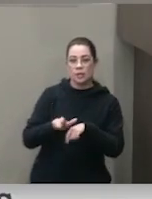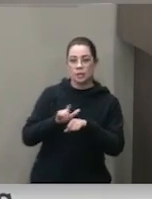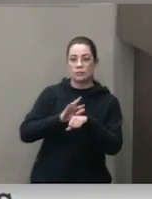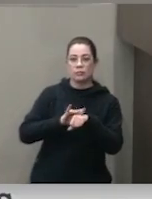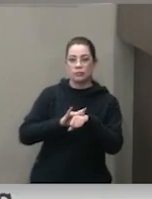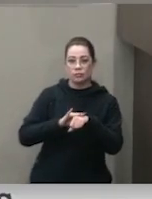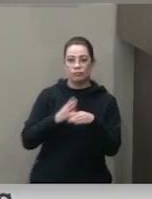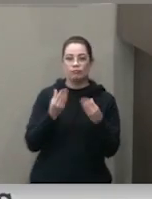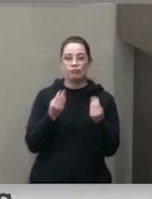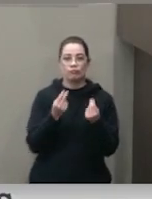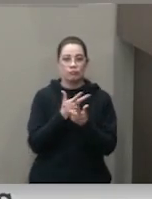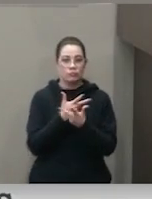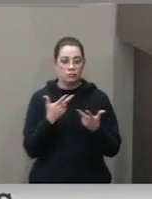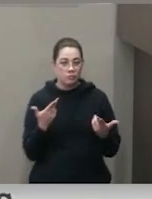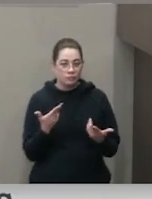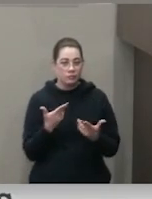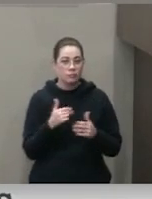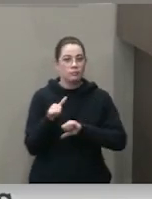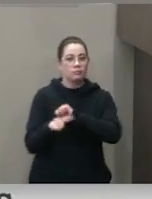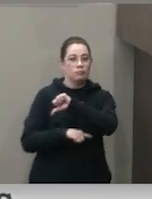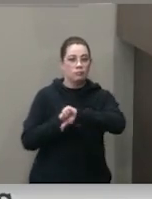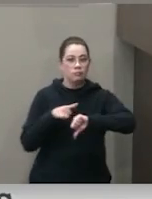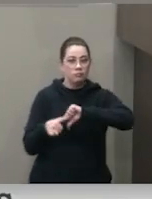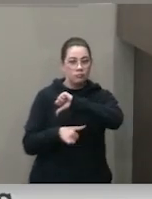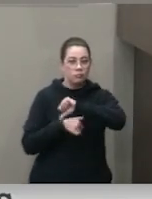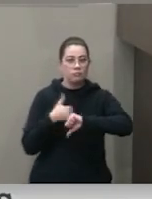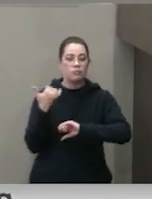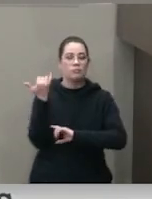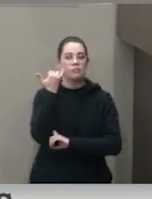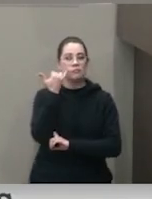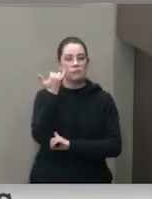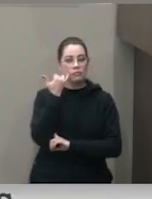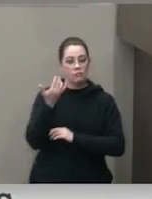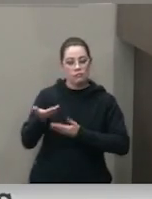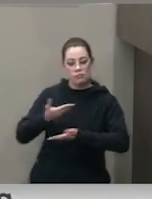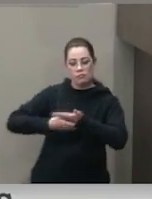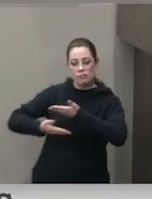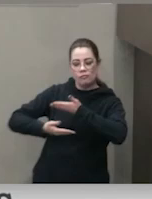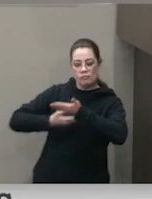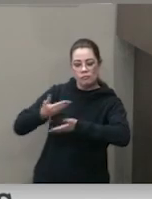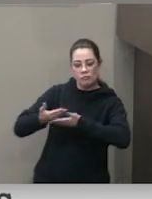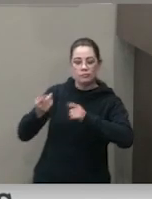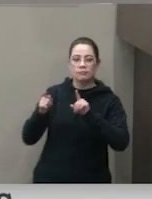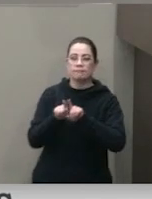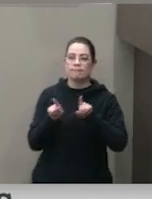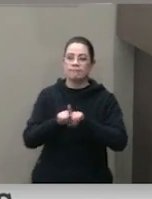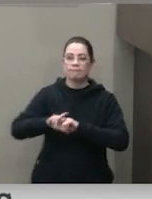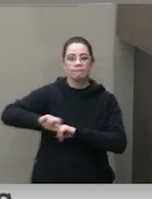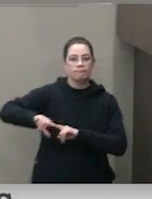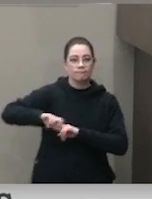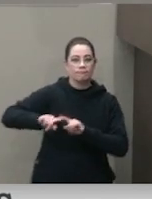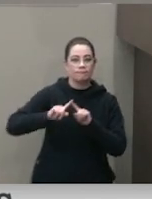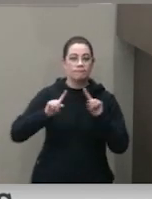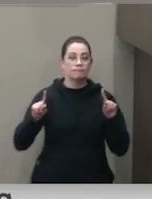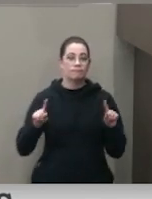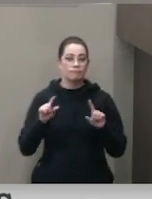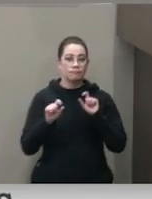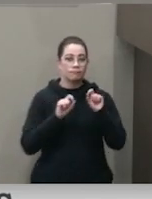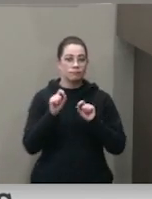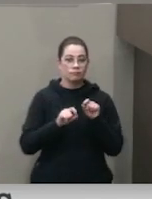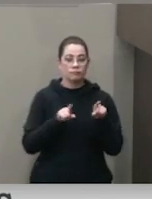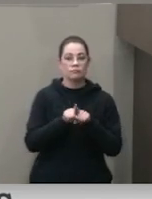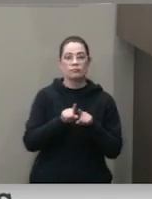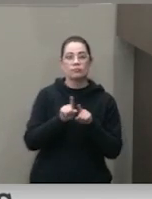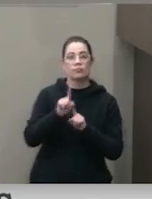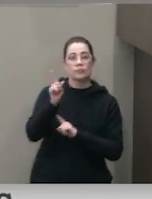muita coisa. E eles trocam informações, pessoal. E também, não só isso, como também